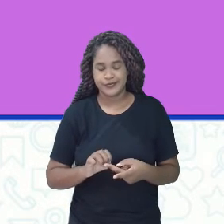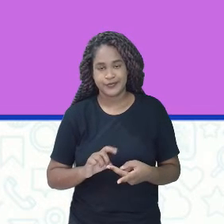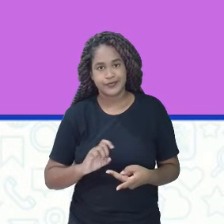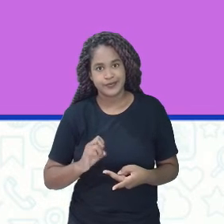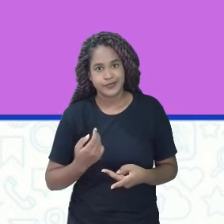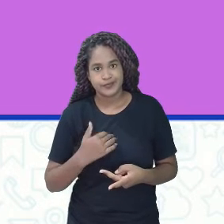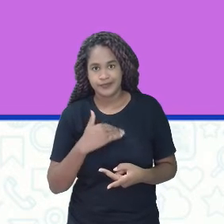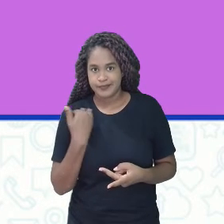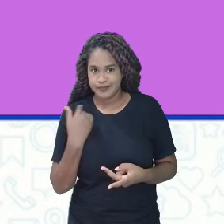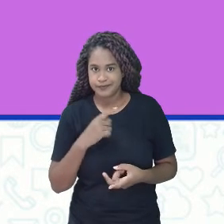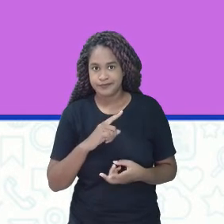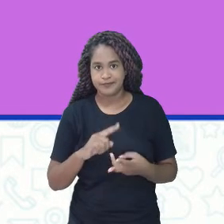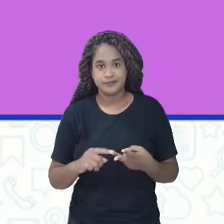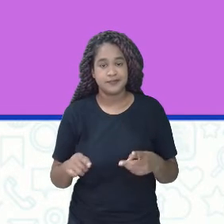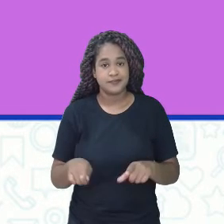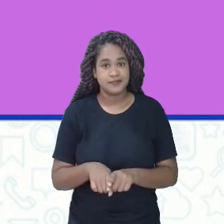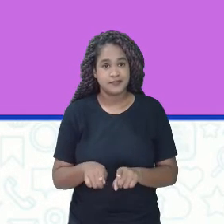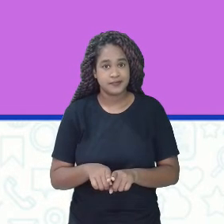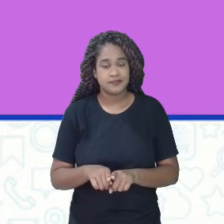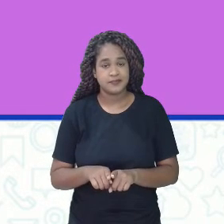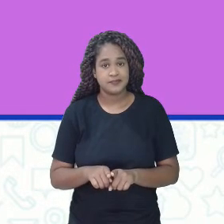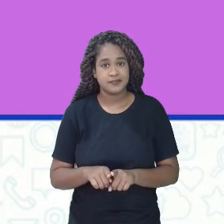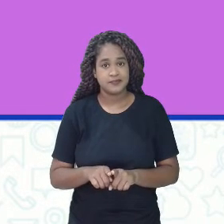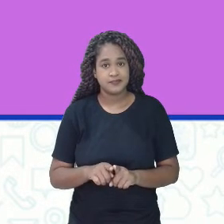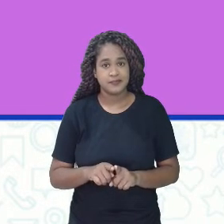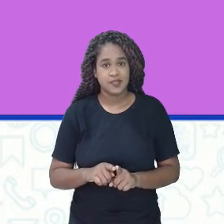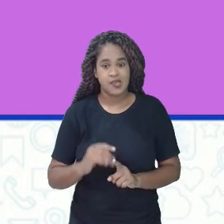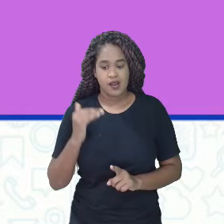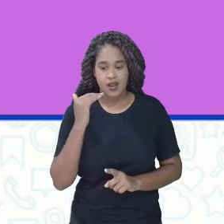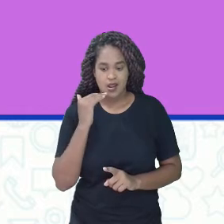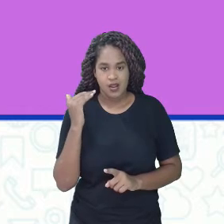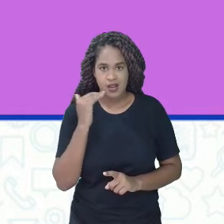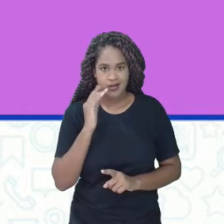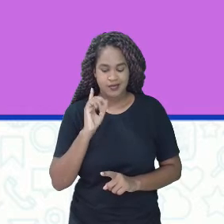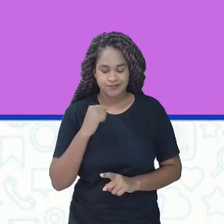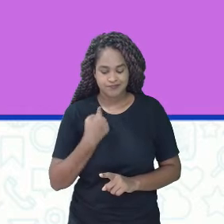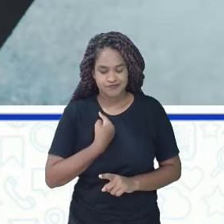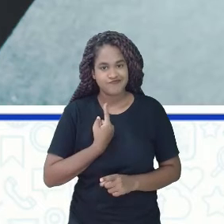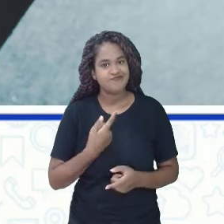morte e até de nossos próprios defeitos.